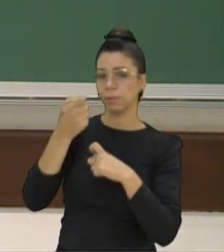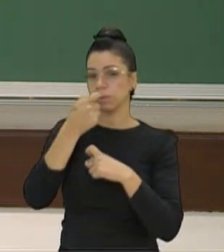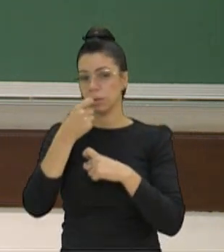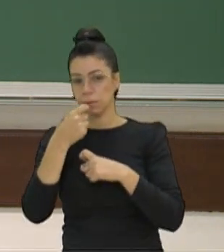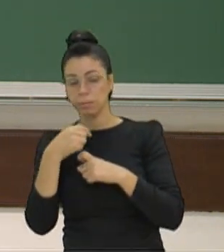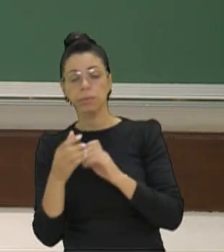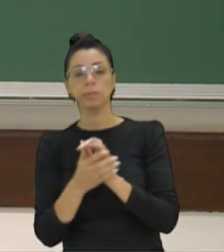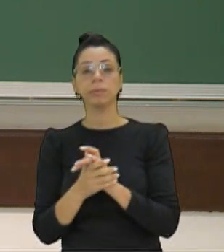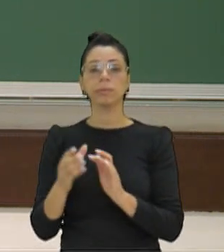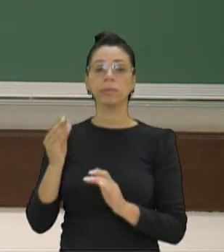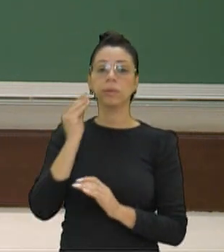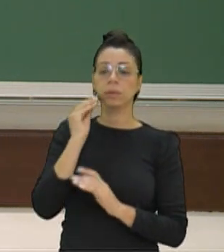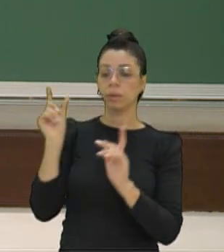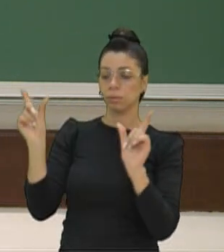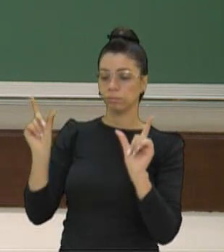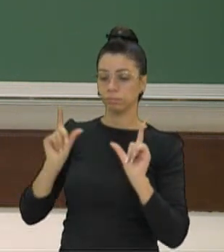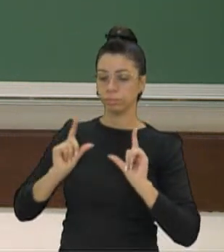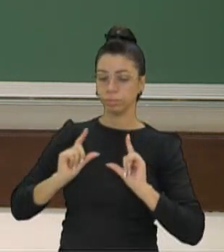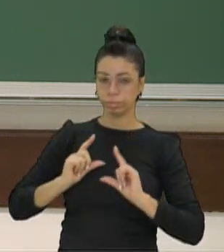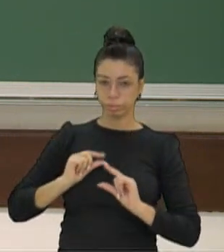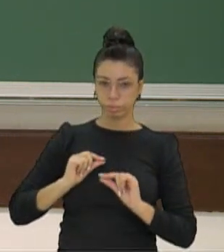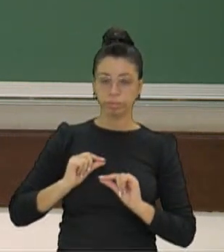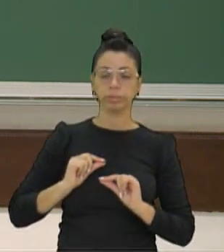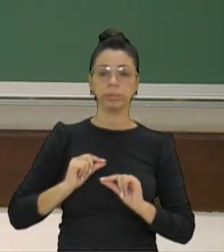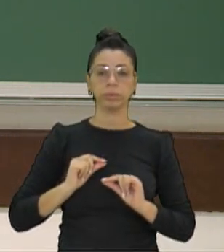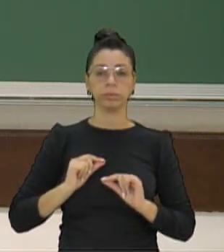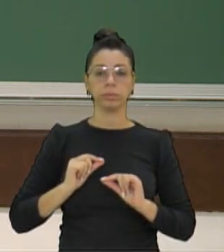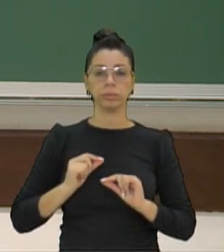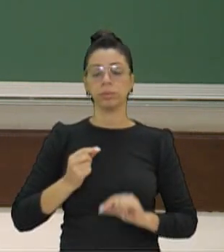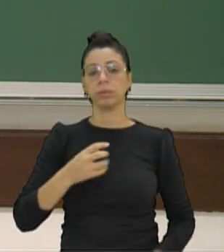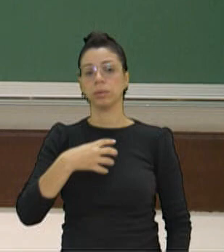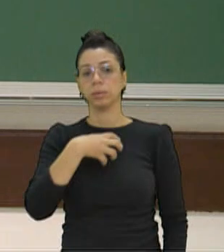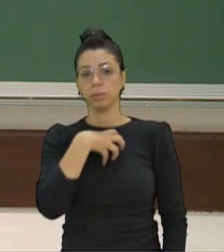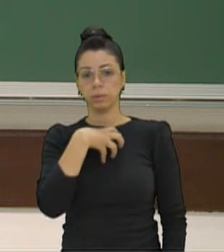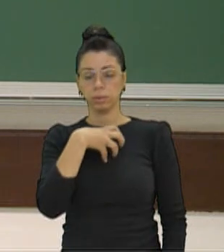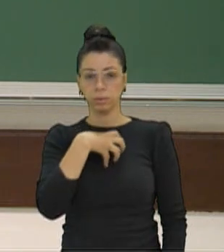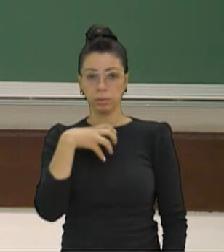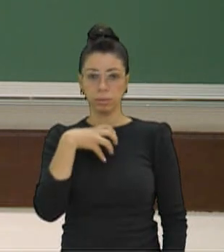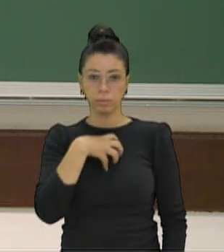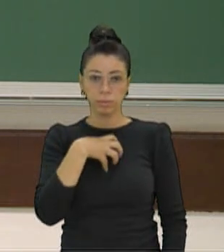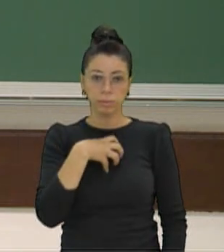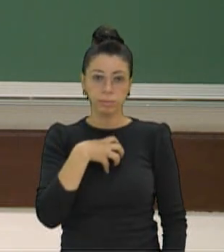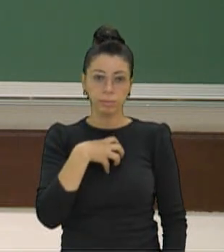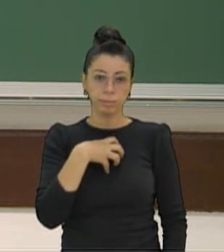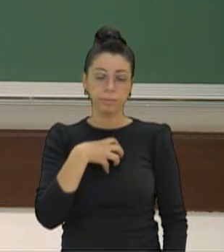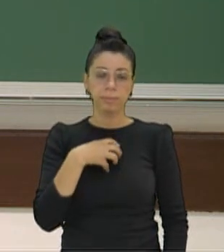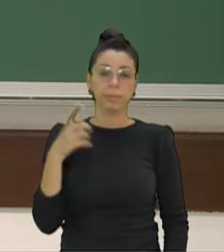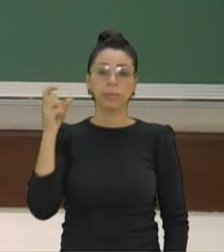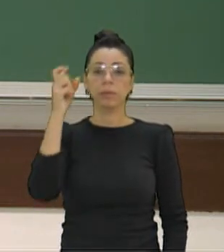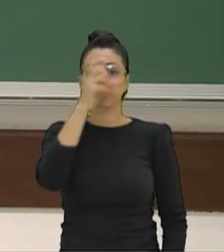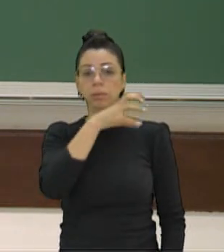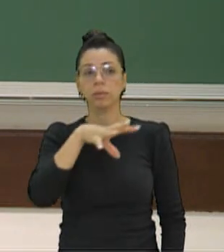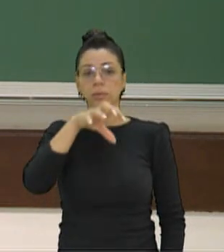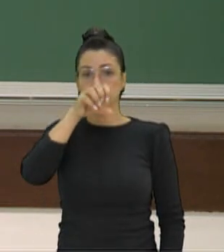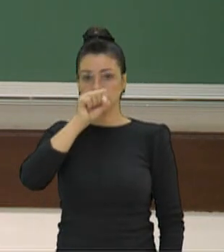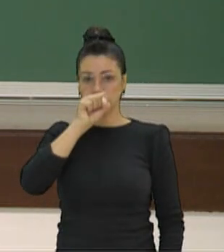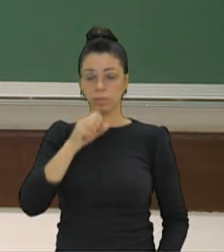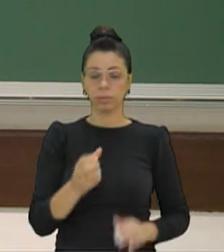tentar diminuir os quadros aí de bronquite e amenizar essa questão, né, de dificuldade